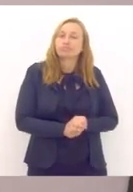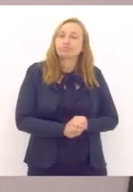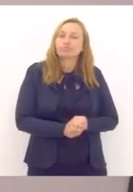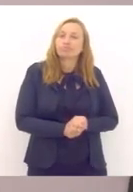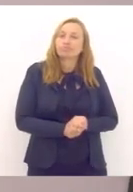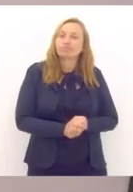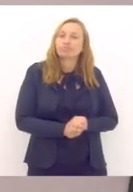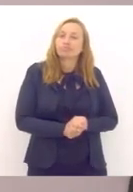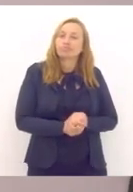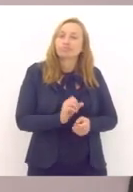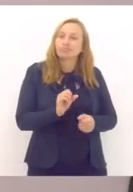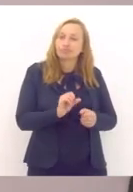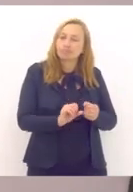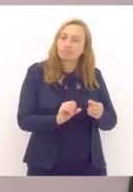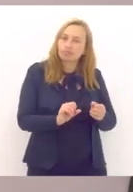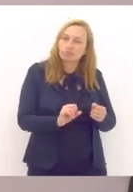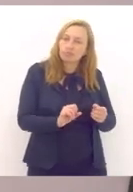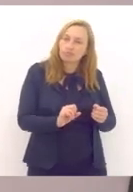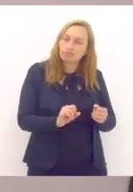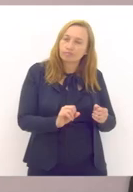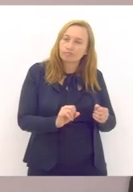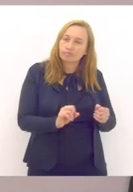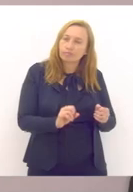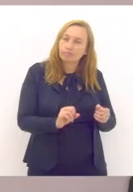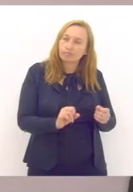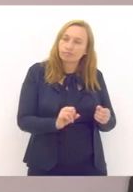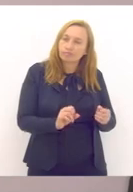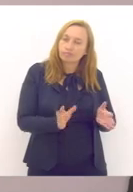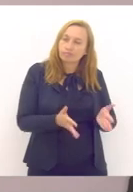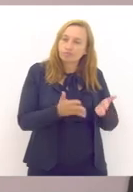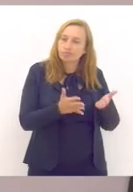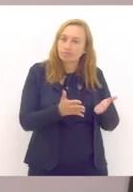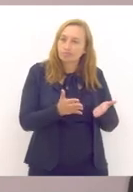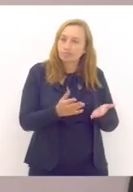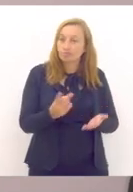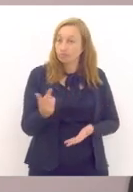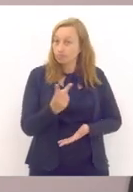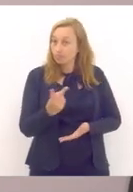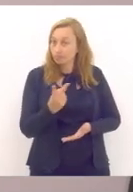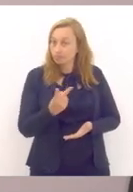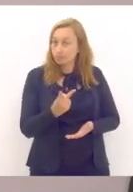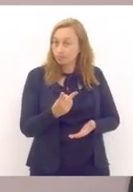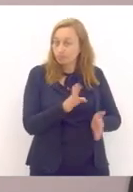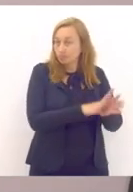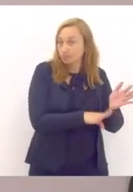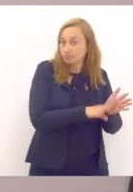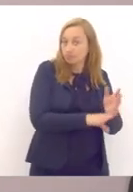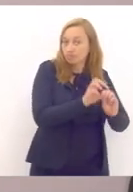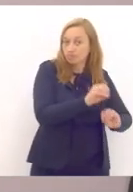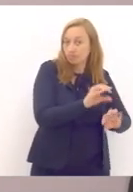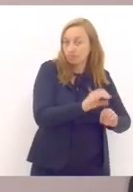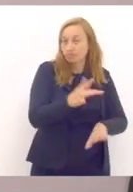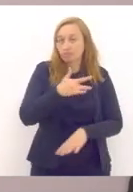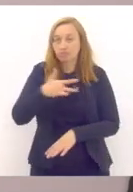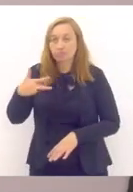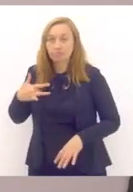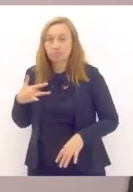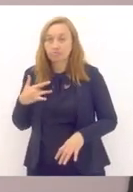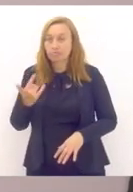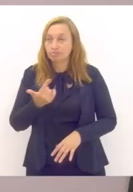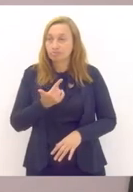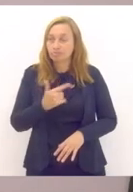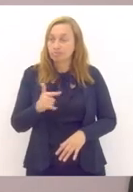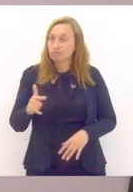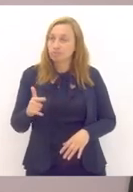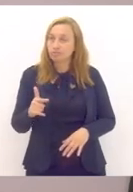o empenho e a liquidação dessas duas despesas, seja com saúde, com educação, sem ter, de fato, uma contraprestação do